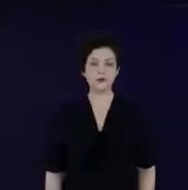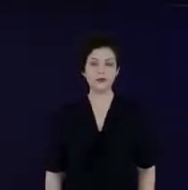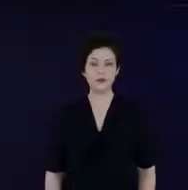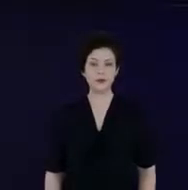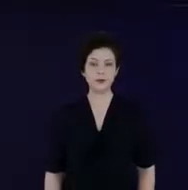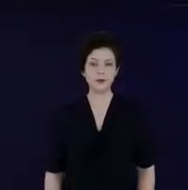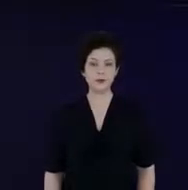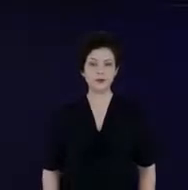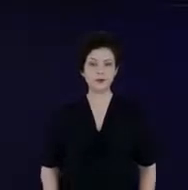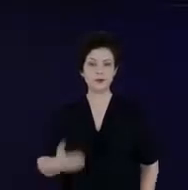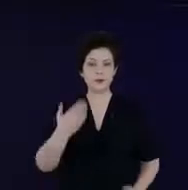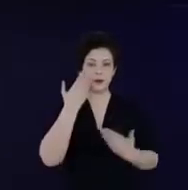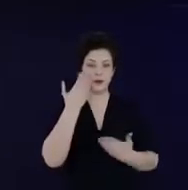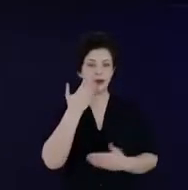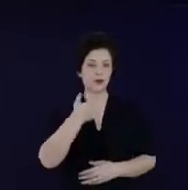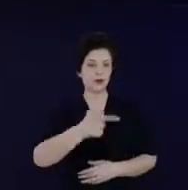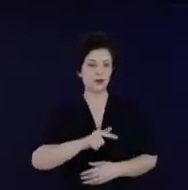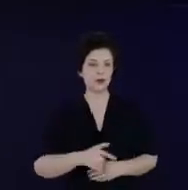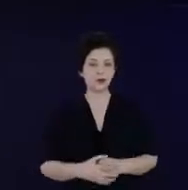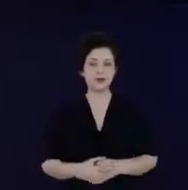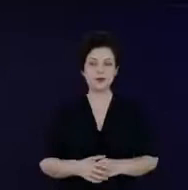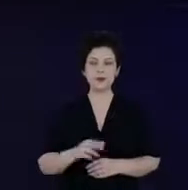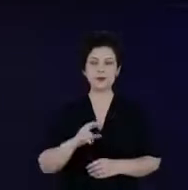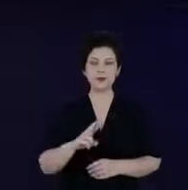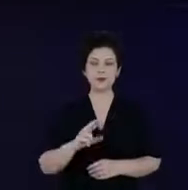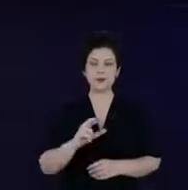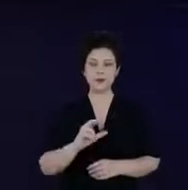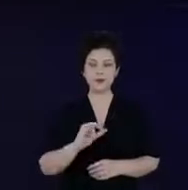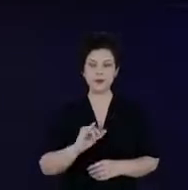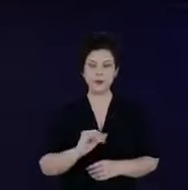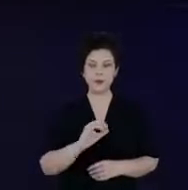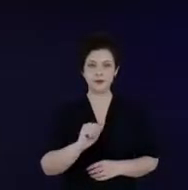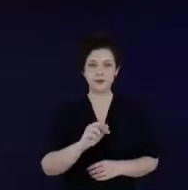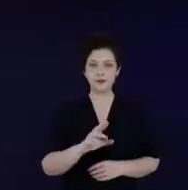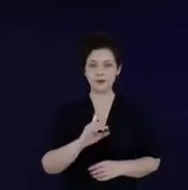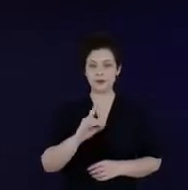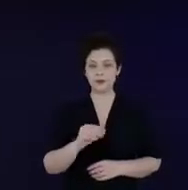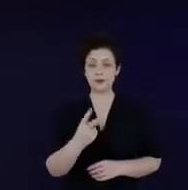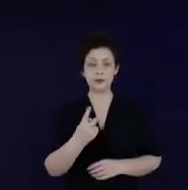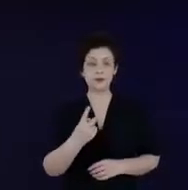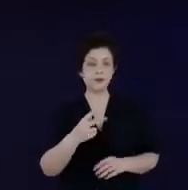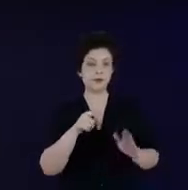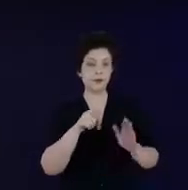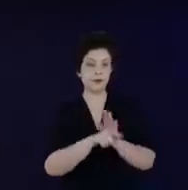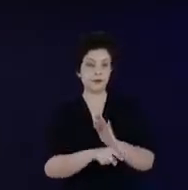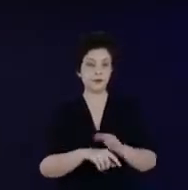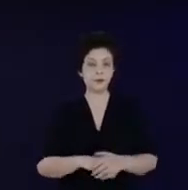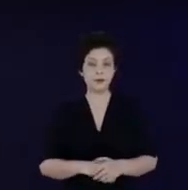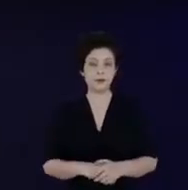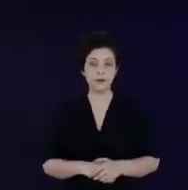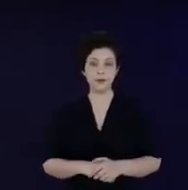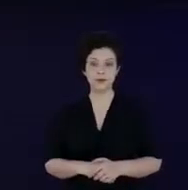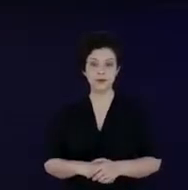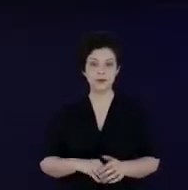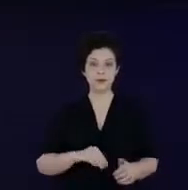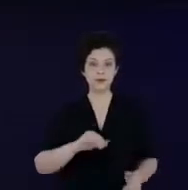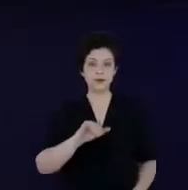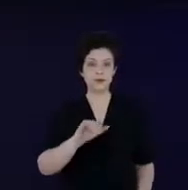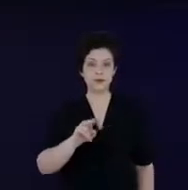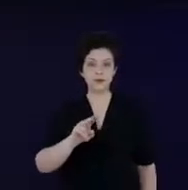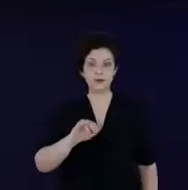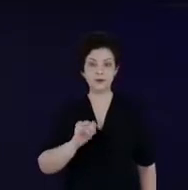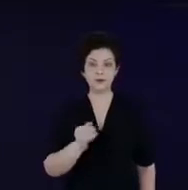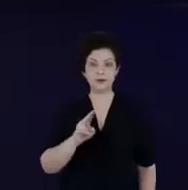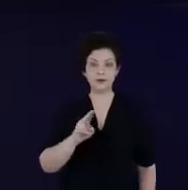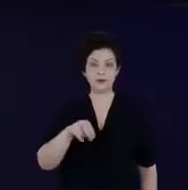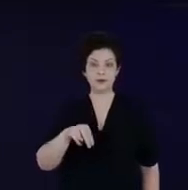Legal, obrigado mais uma vez, Ricardo. E eu tenho uma segunda pergunta aqui para o Dr. Yu Jun, também